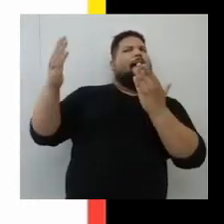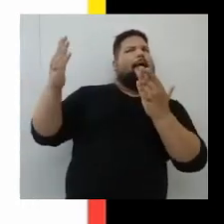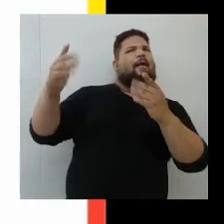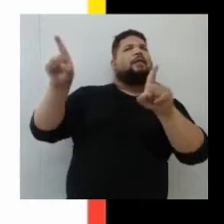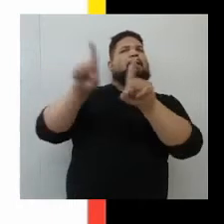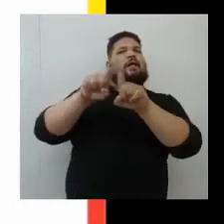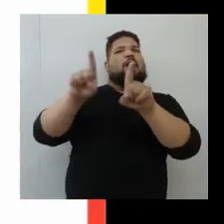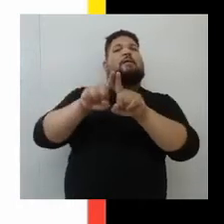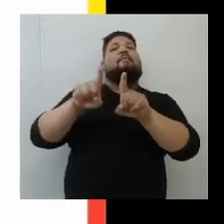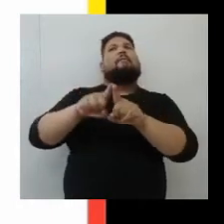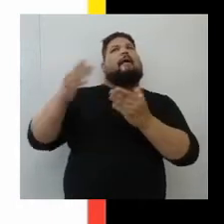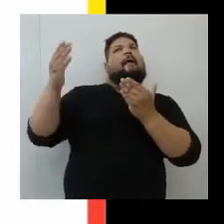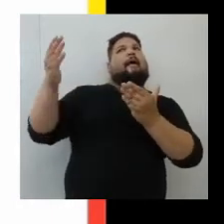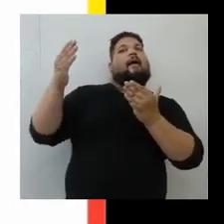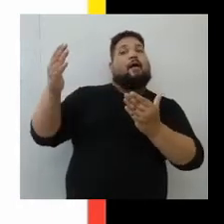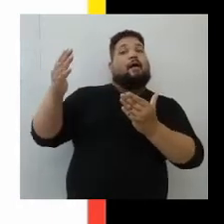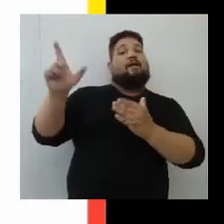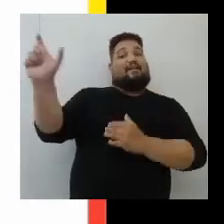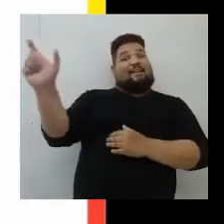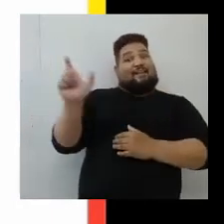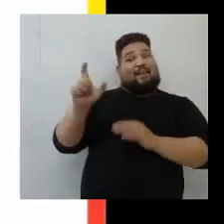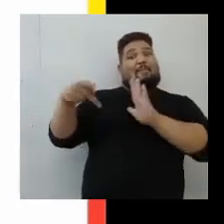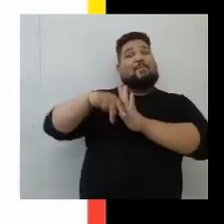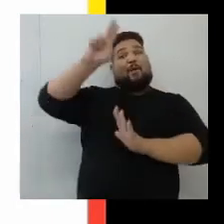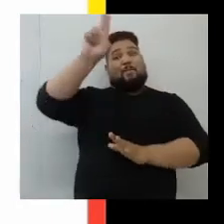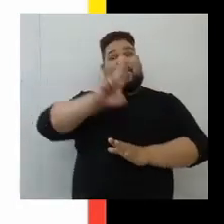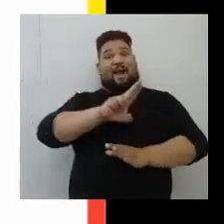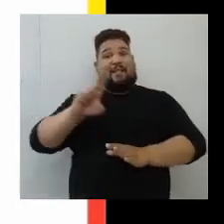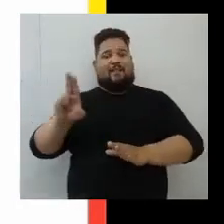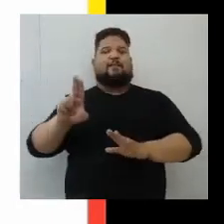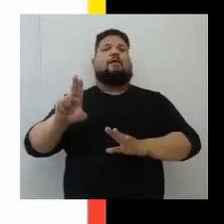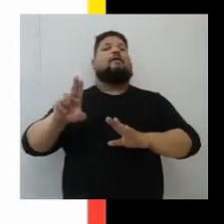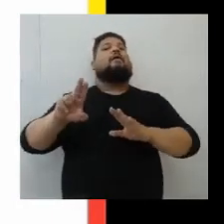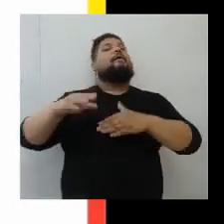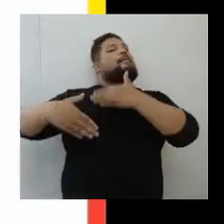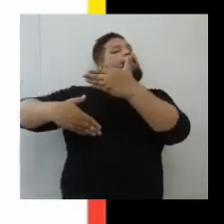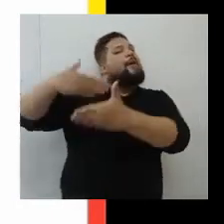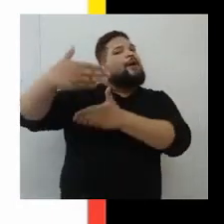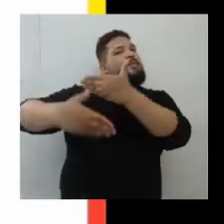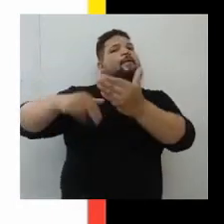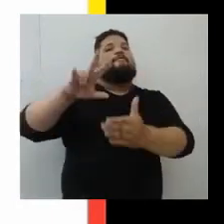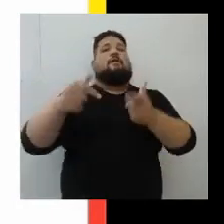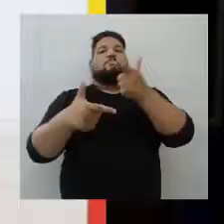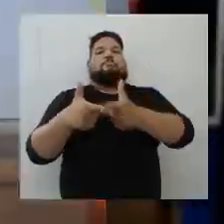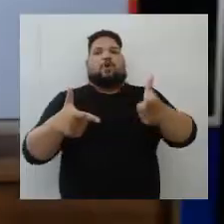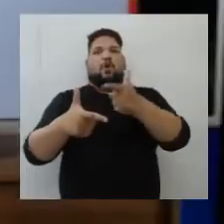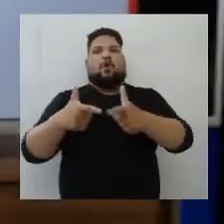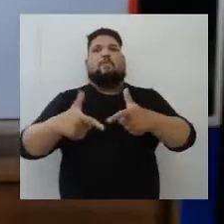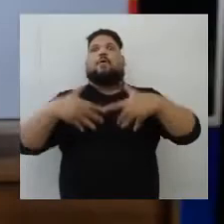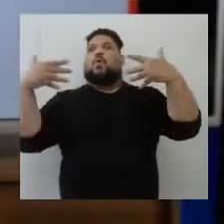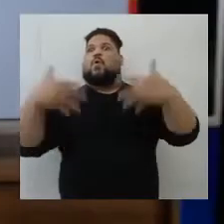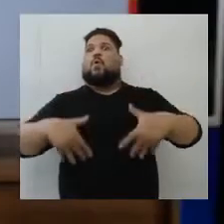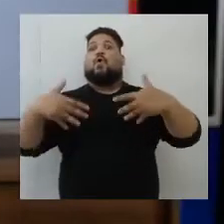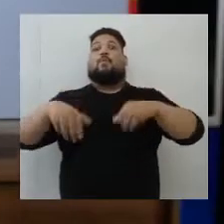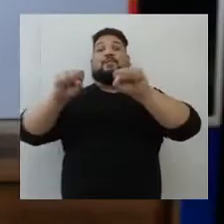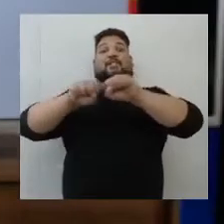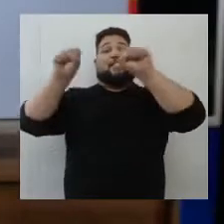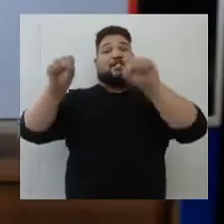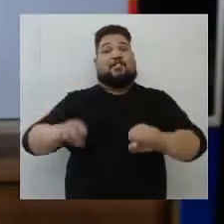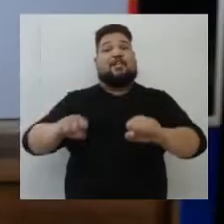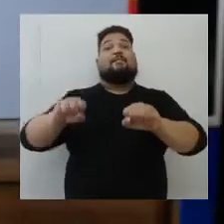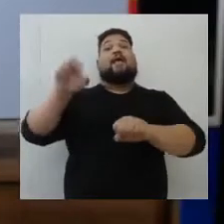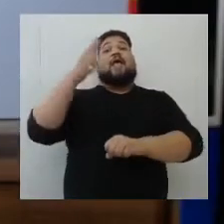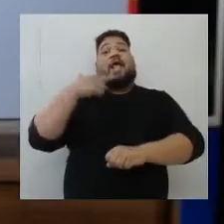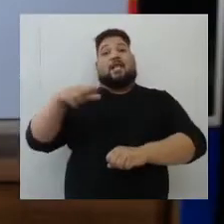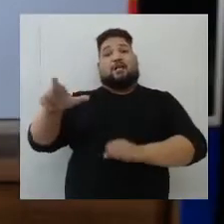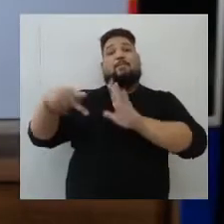menos na palavra dos sacerdotes. Isso vai gerar mais tarde uma crise no sistema religioso europeu que